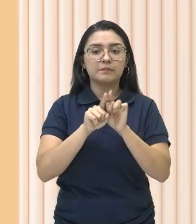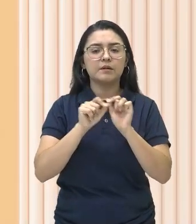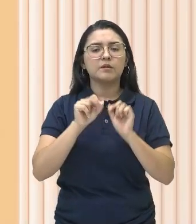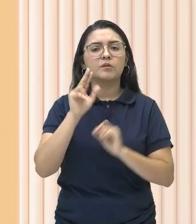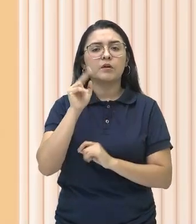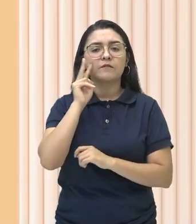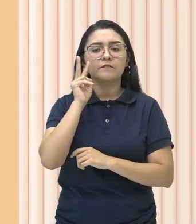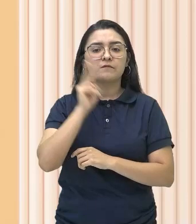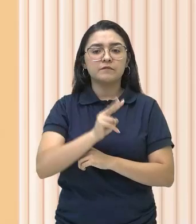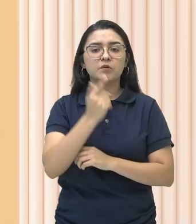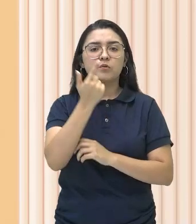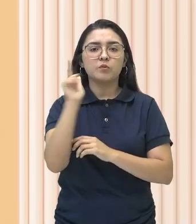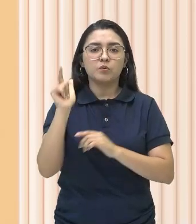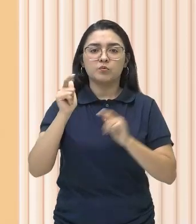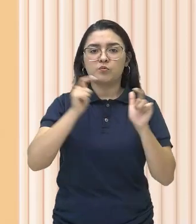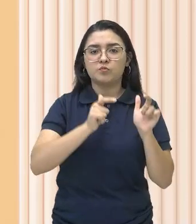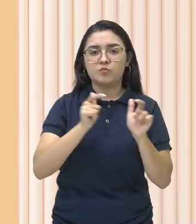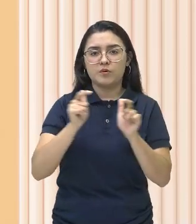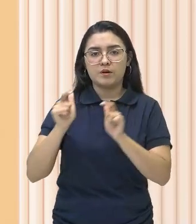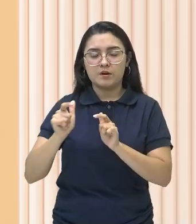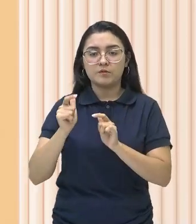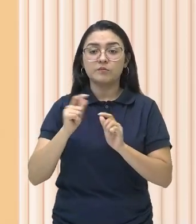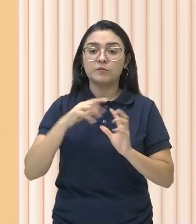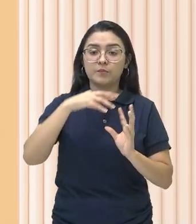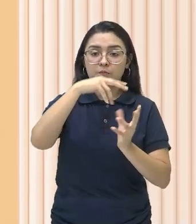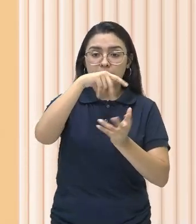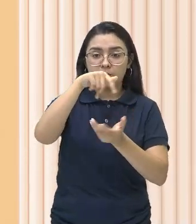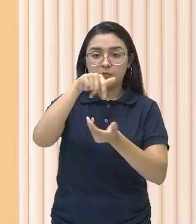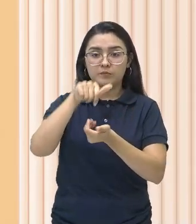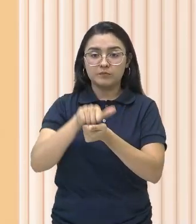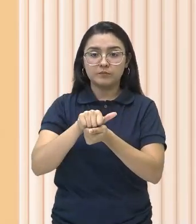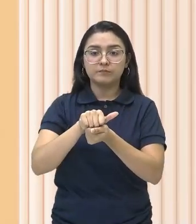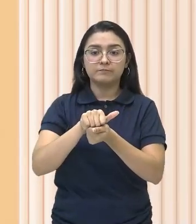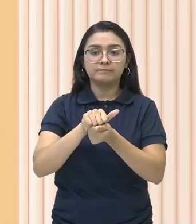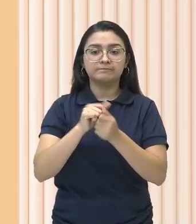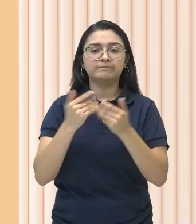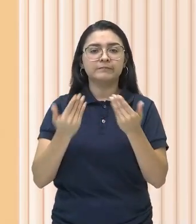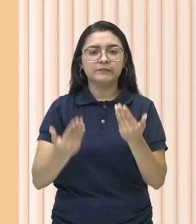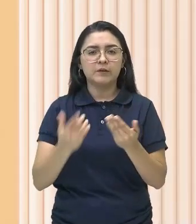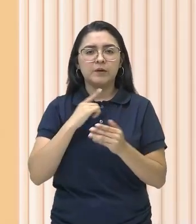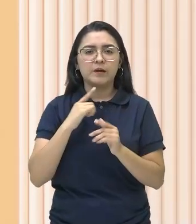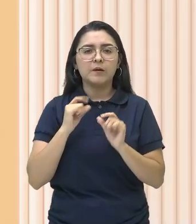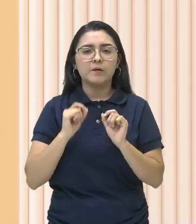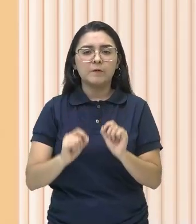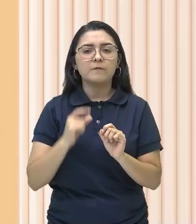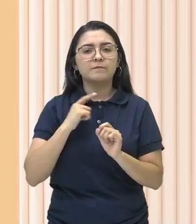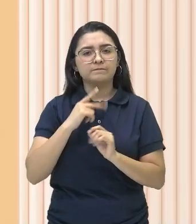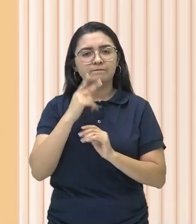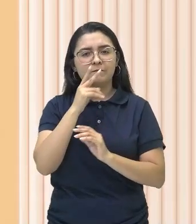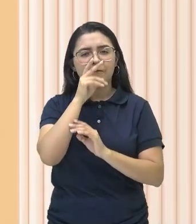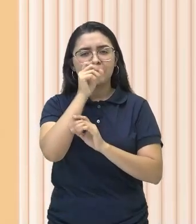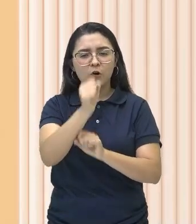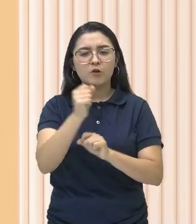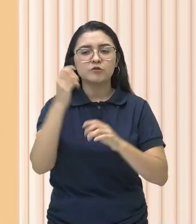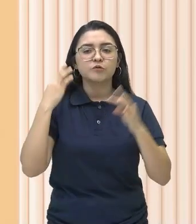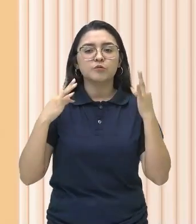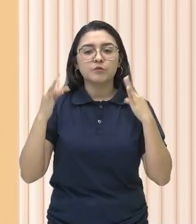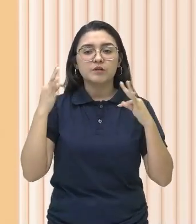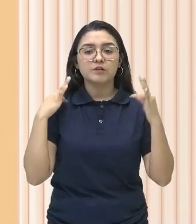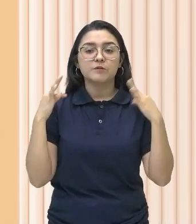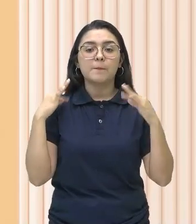vistos em qualquer outro lugar do mundo. Então, é um potencial muito forte, esse potencial turístico